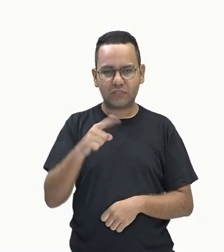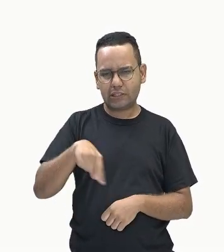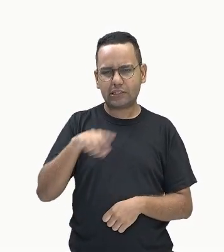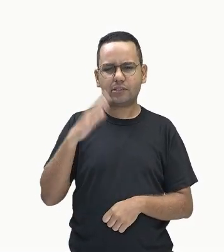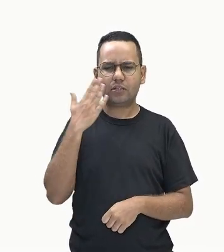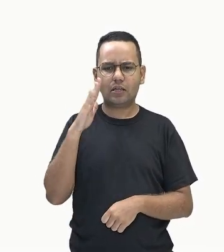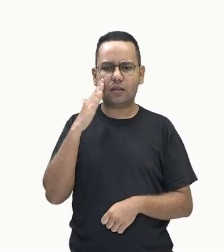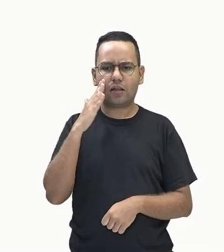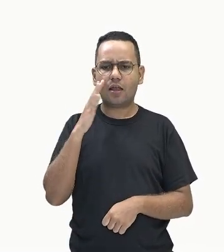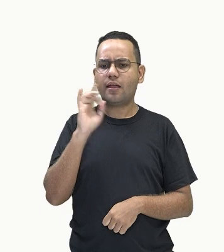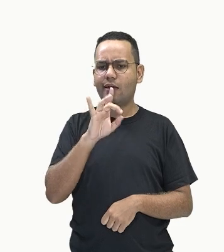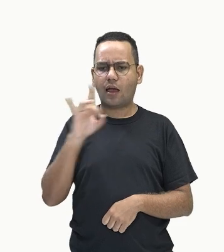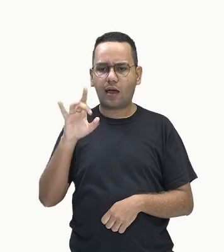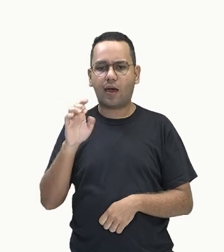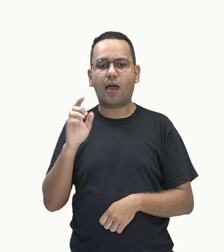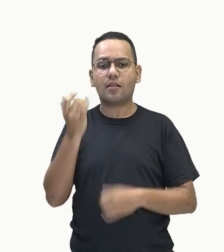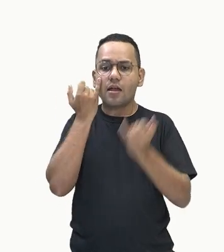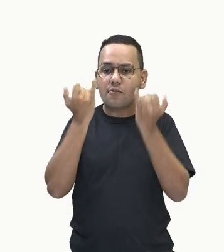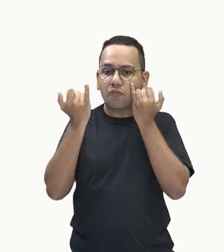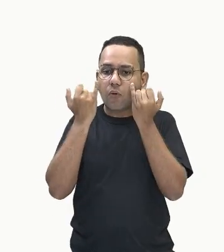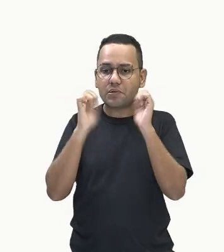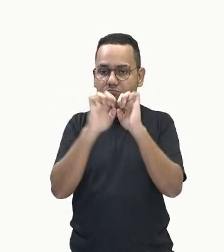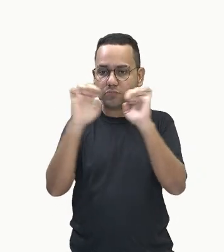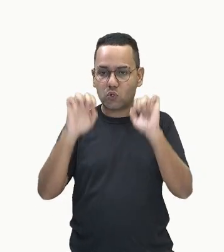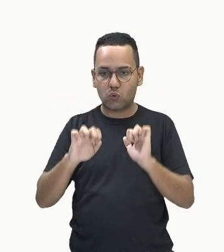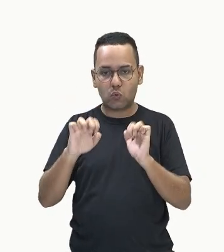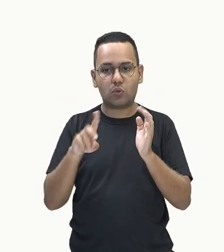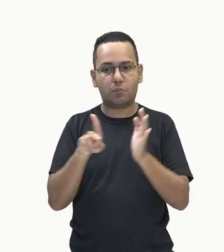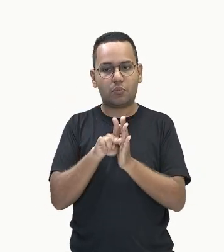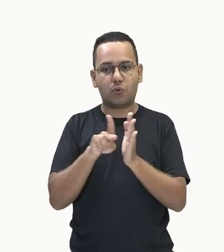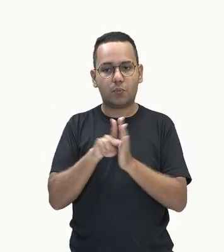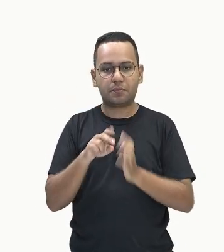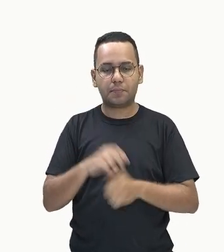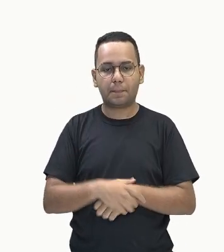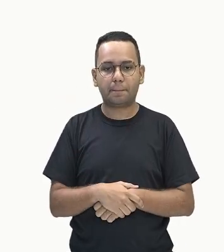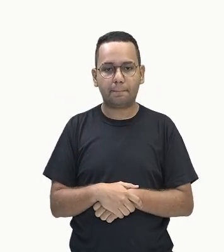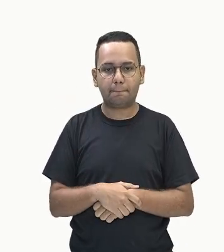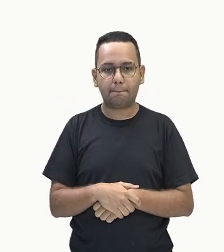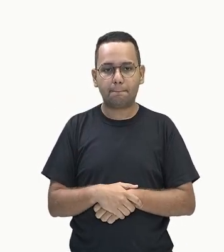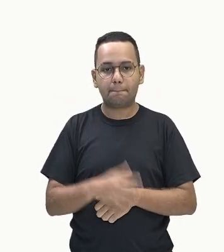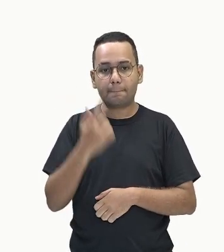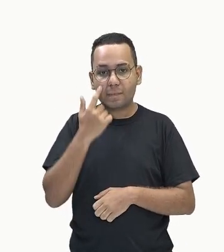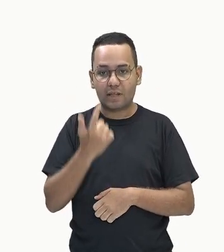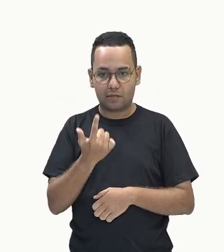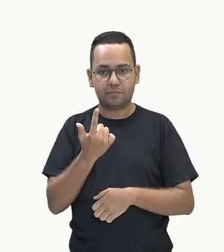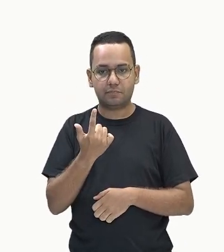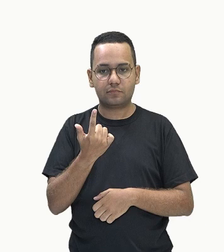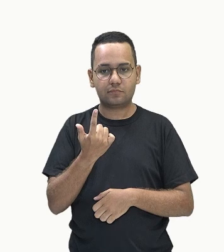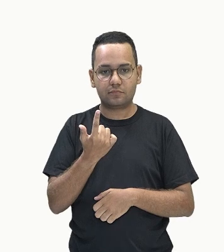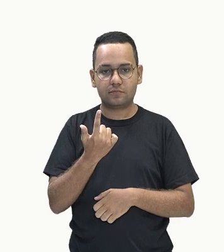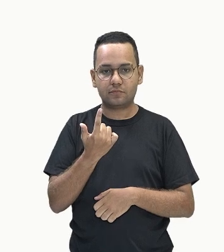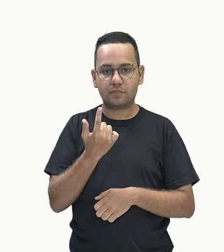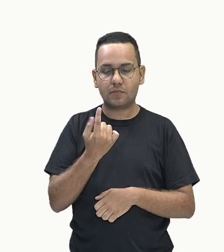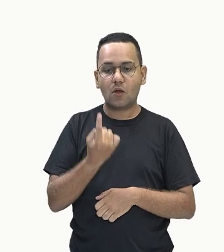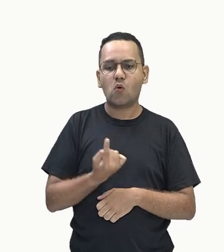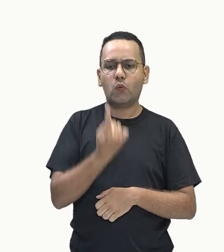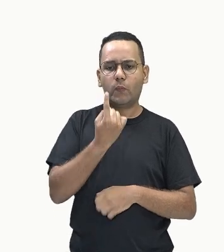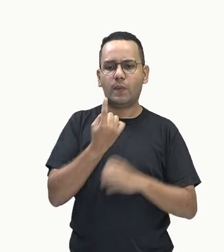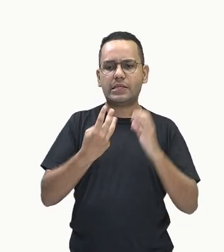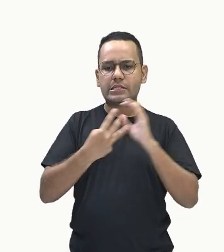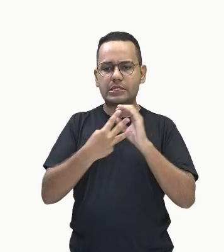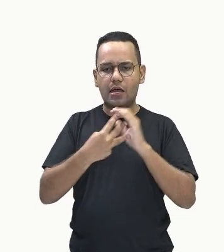cada estrutura dessa que eu estou destacando, representa uma célula individual. Deixa eu destacar a